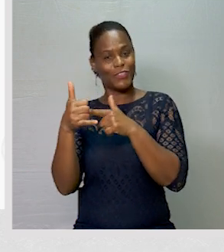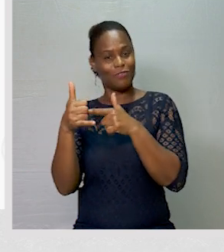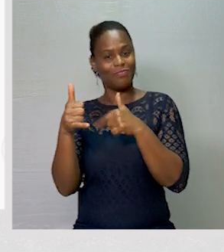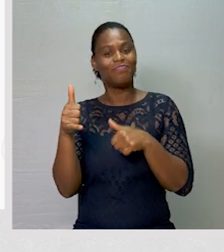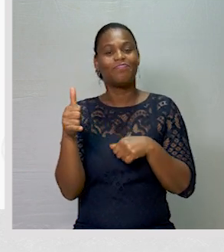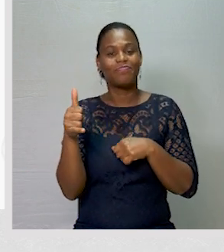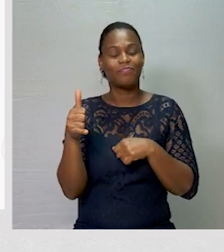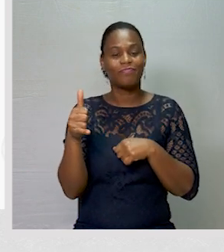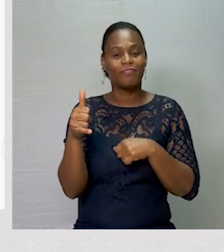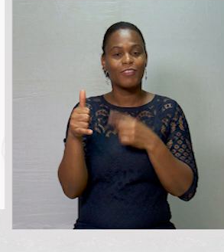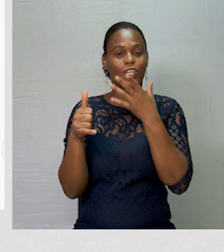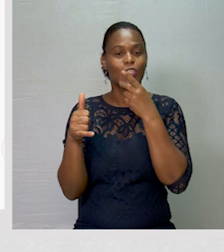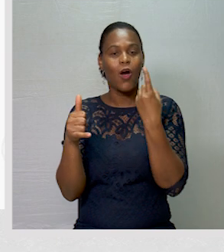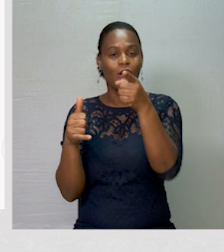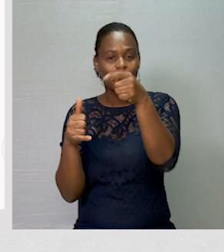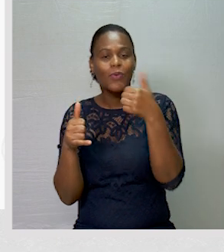2,